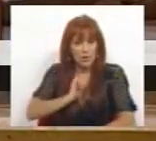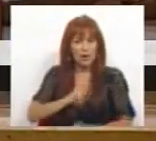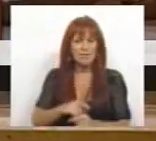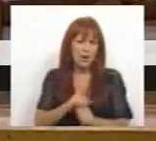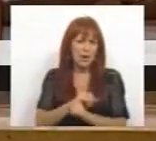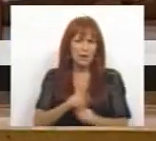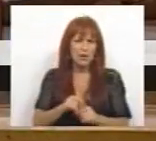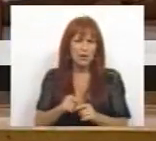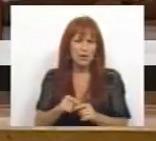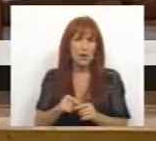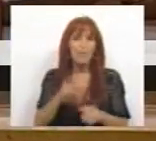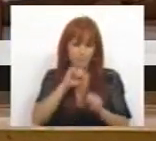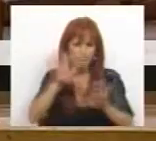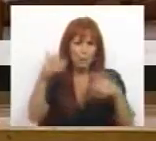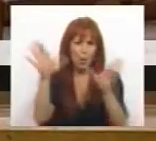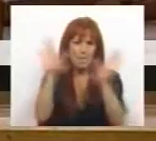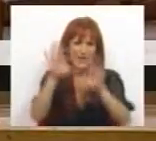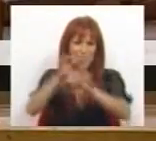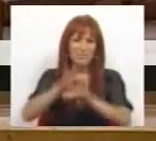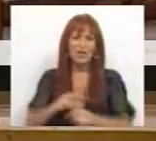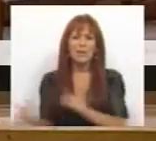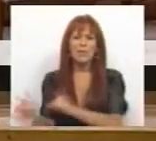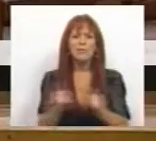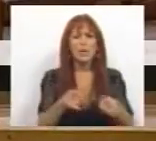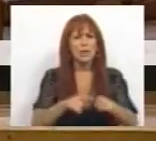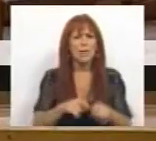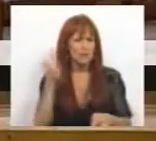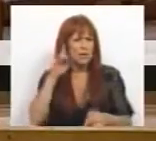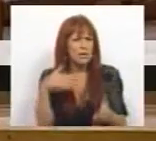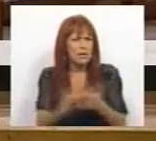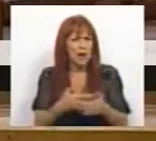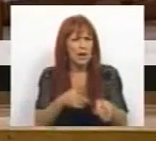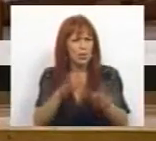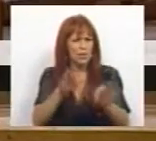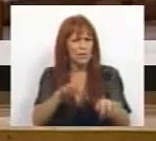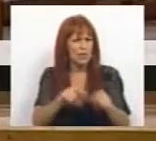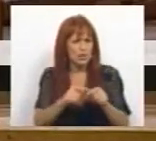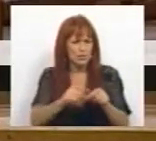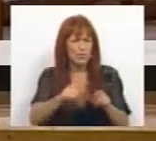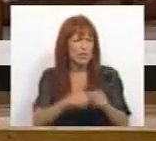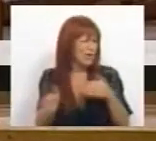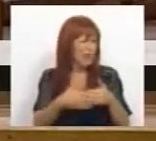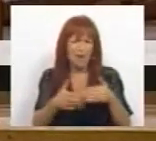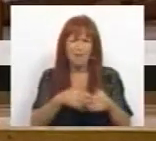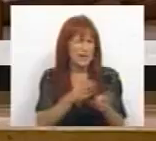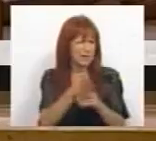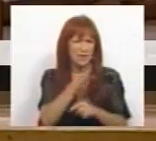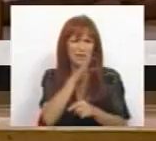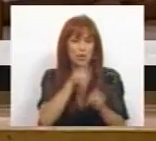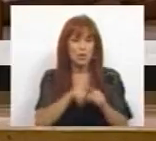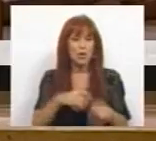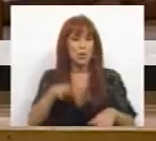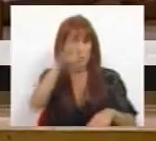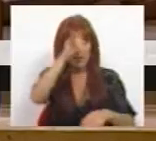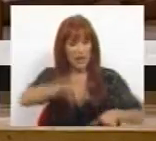ainda possível ir mais longe. Por outro lado, e não deixando de valorizar o fim do ciclo de encerramento de linhas ferroviárias que o